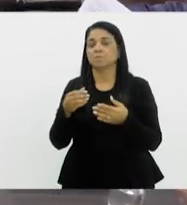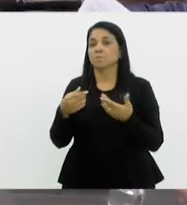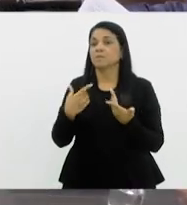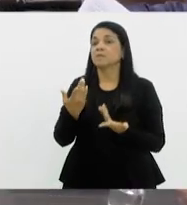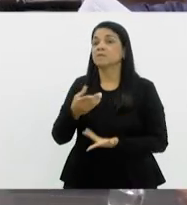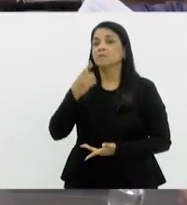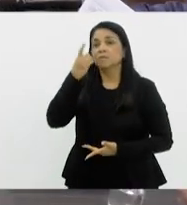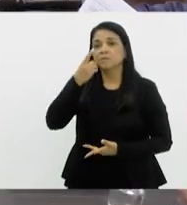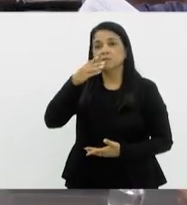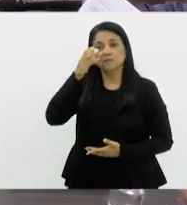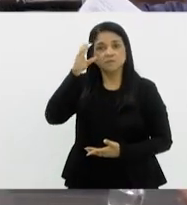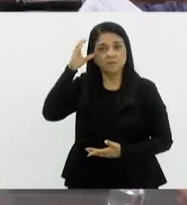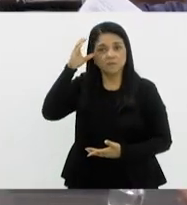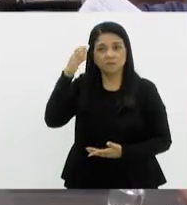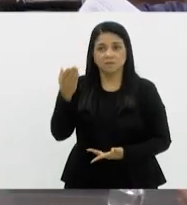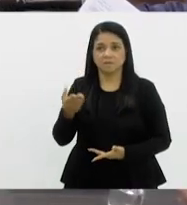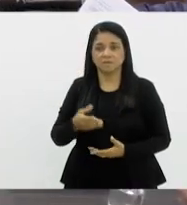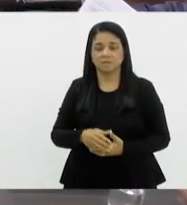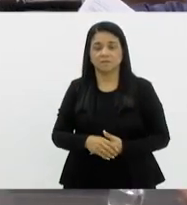Célia.